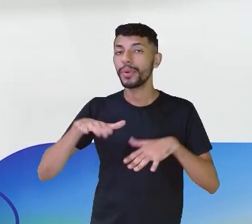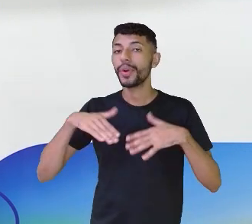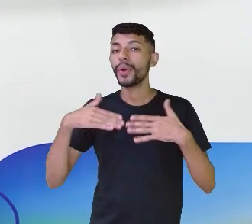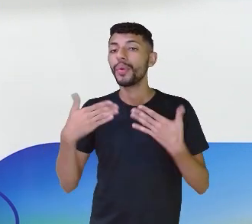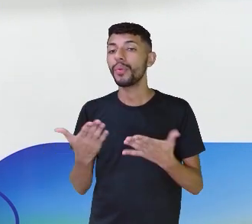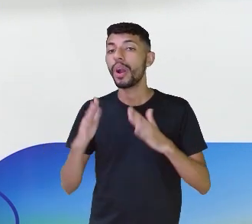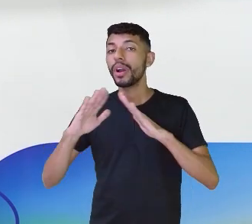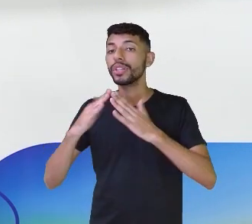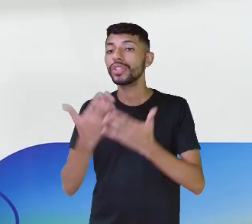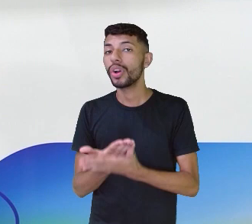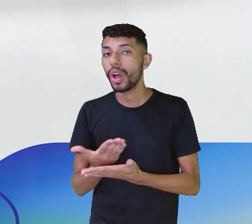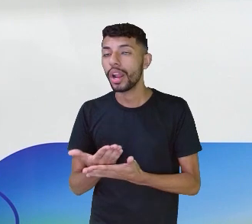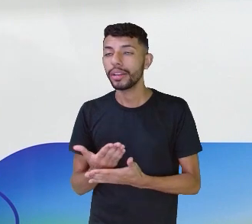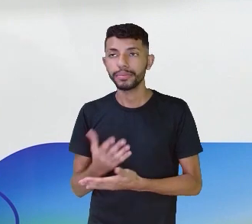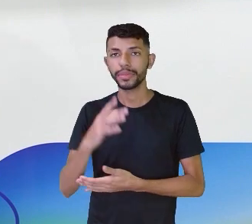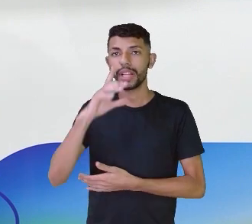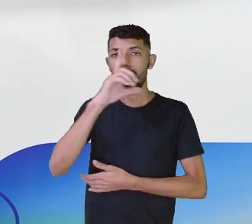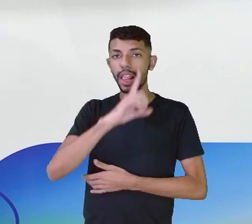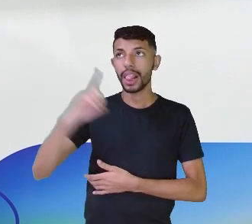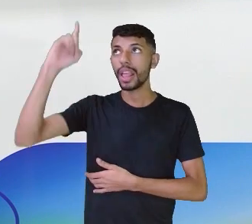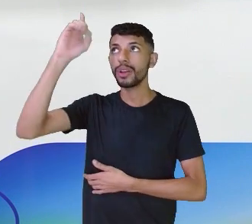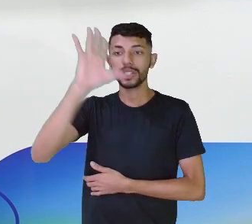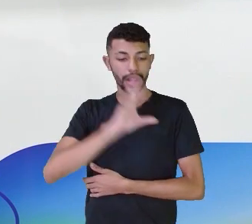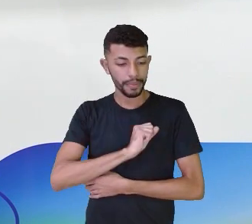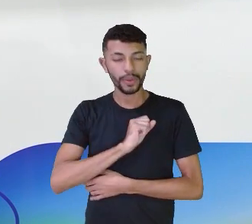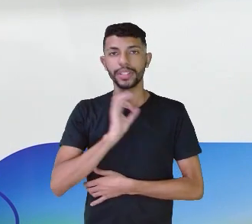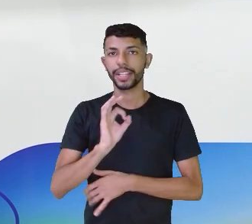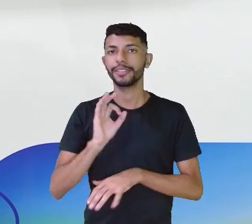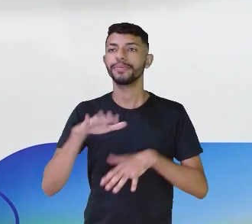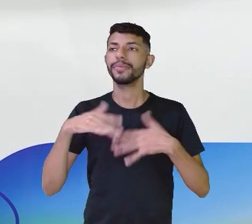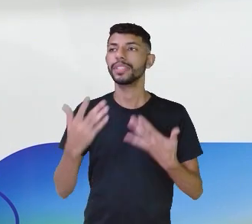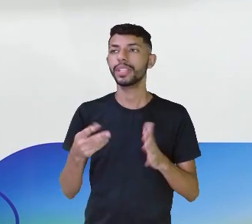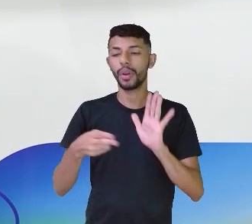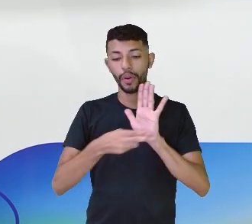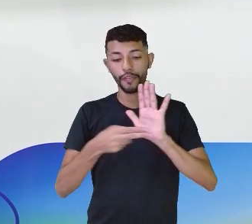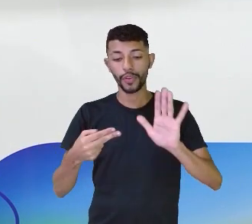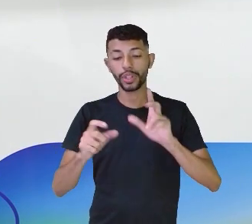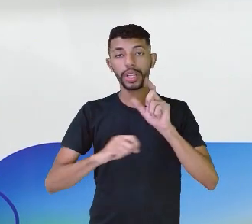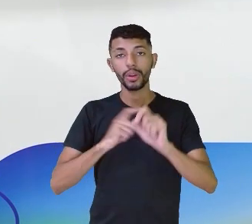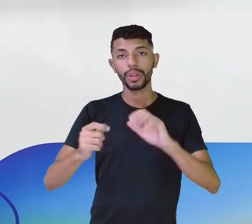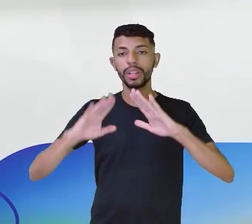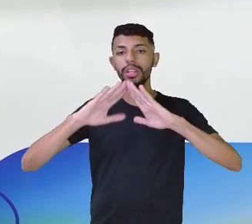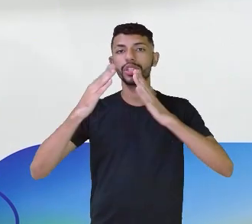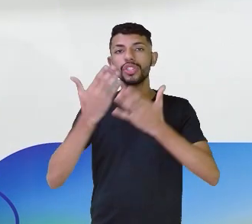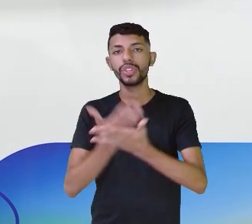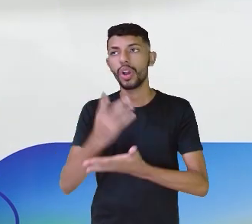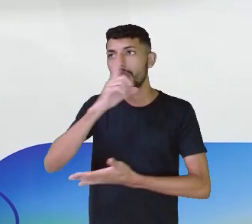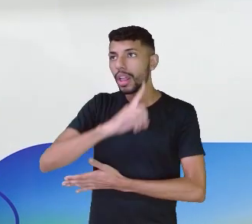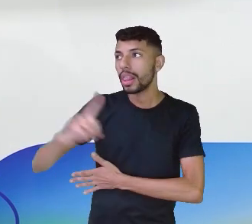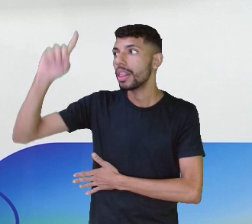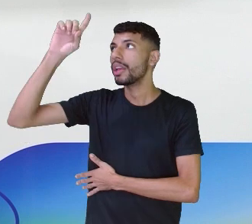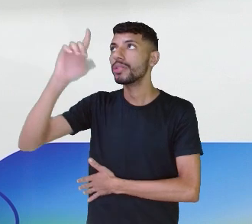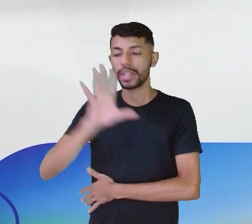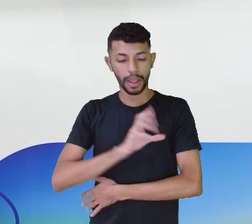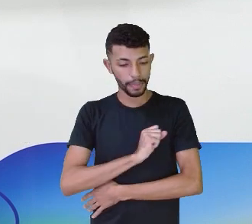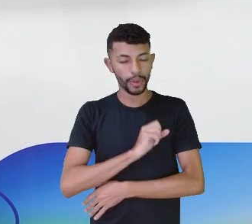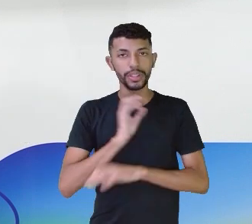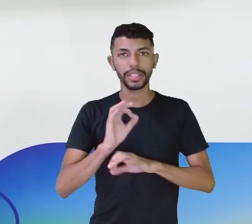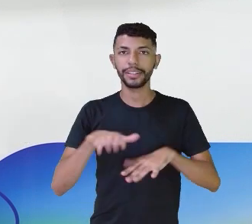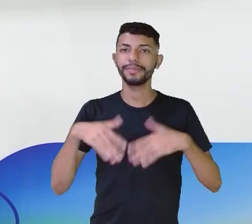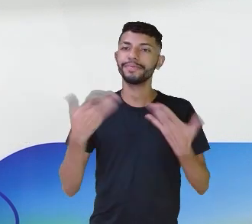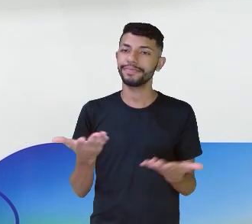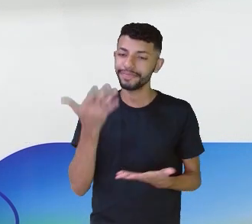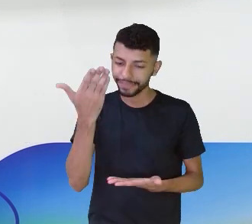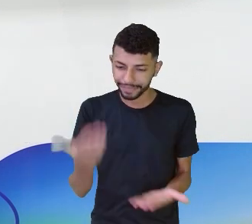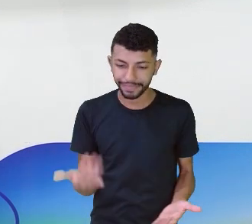era Deus é Amor. Então, fonte, escola, Deus é Amor. Isso é